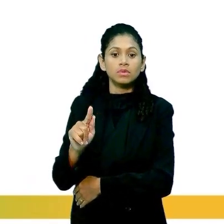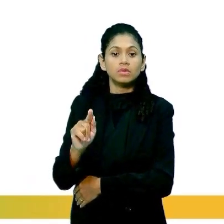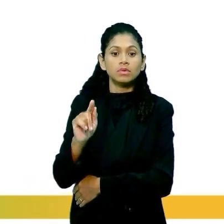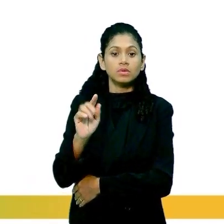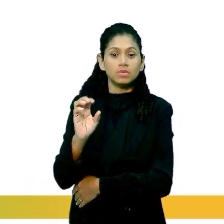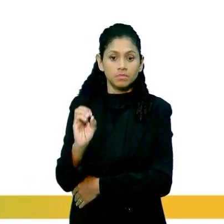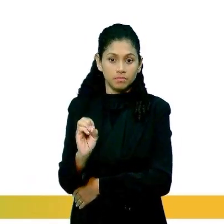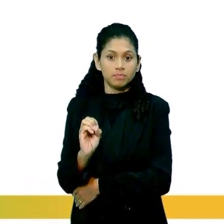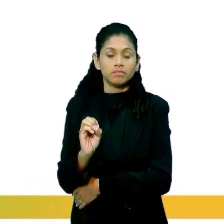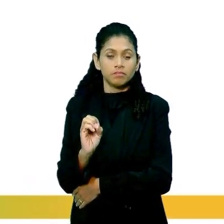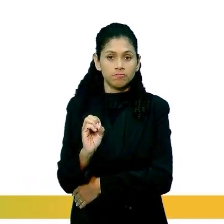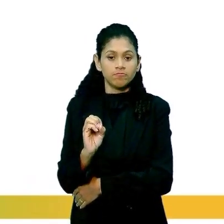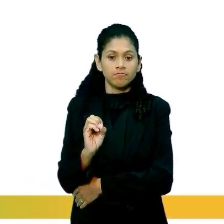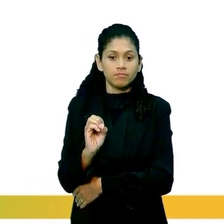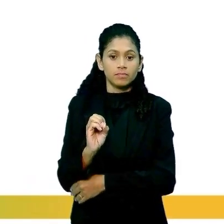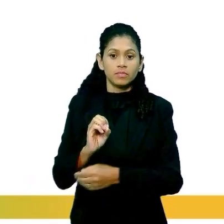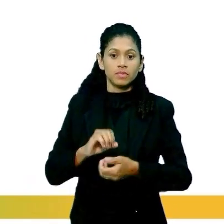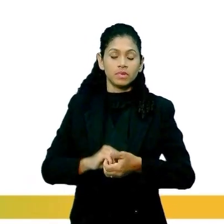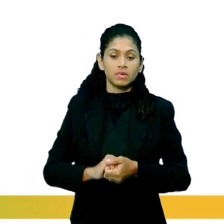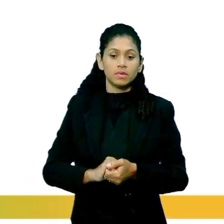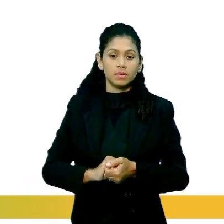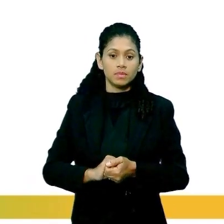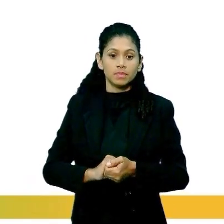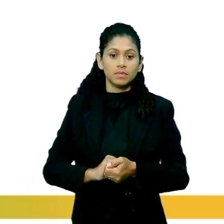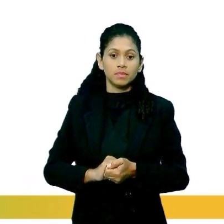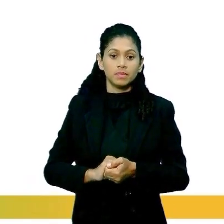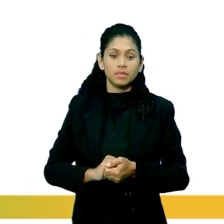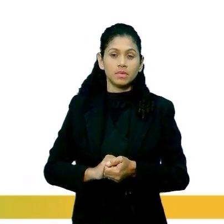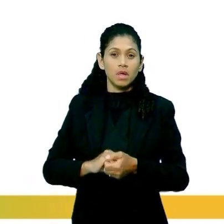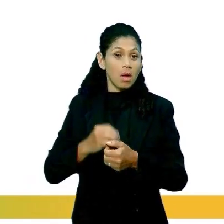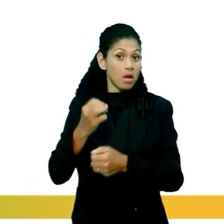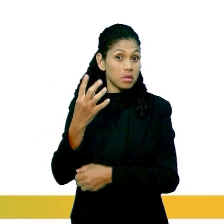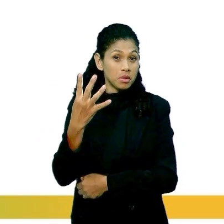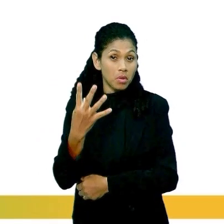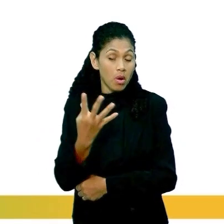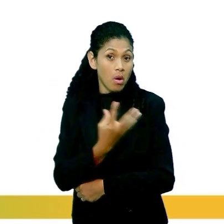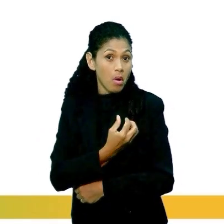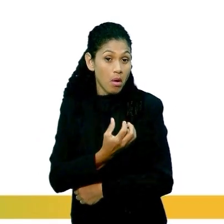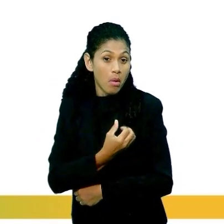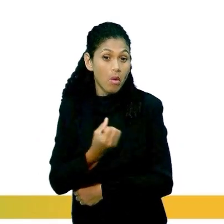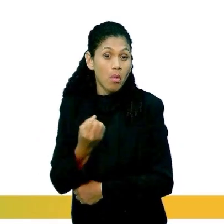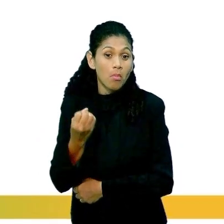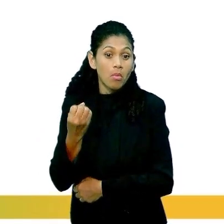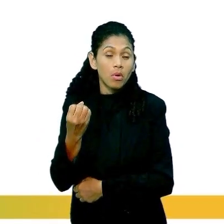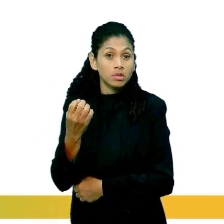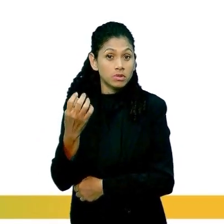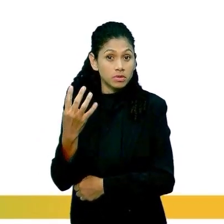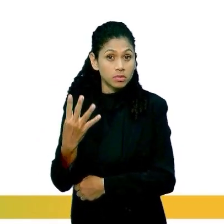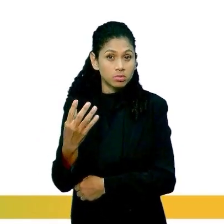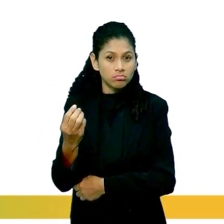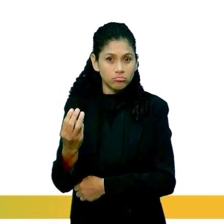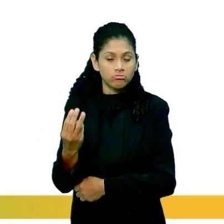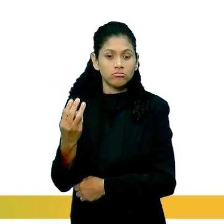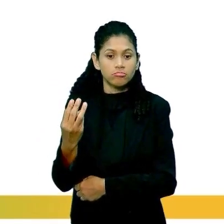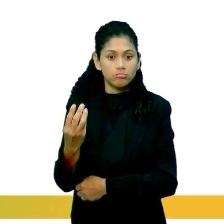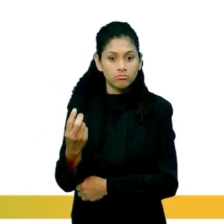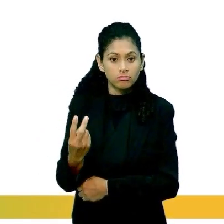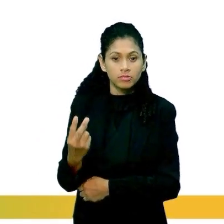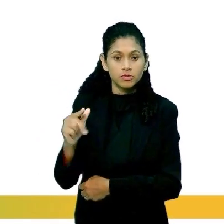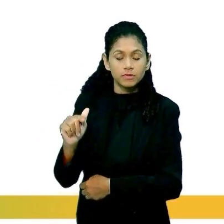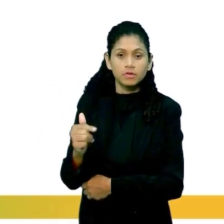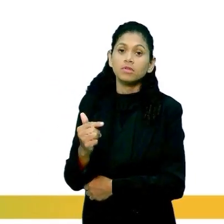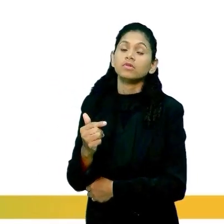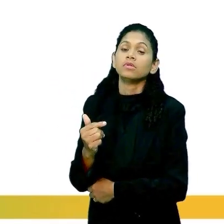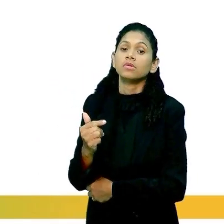gramas, isso somando os reagentes, e esse óxido de mercúrio sofreu uma decomposição térmica e se transformou em mercúrio e